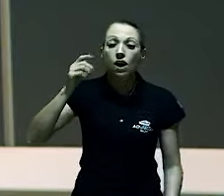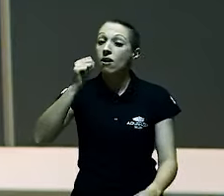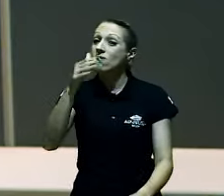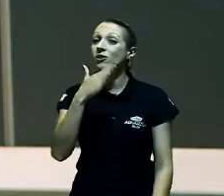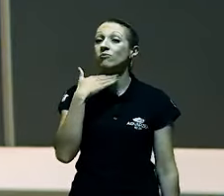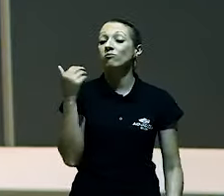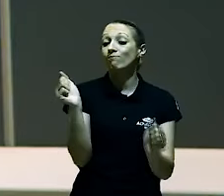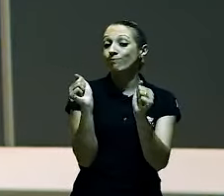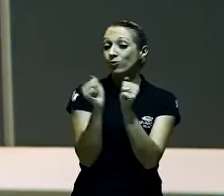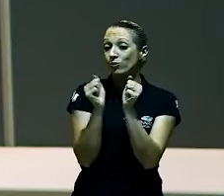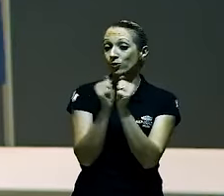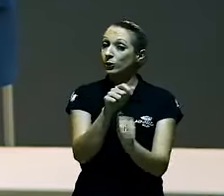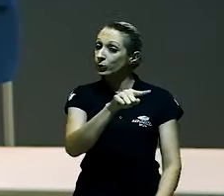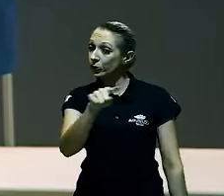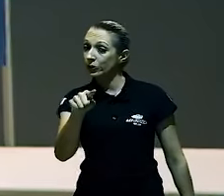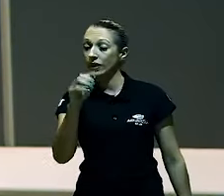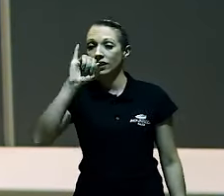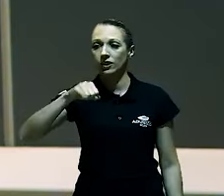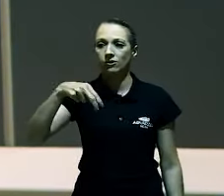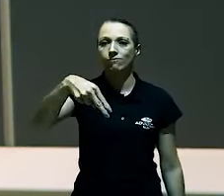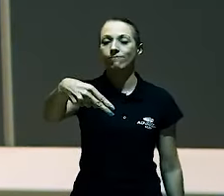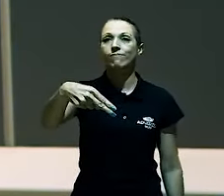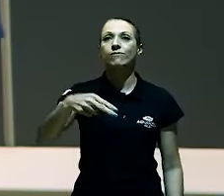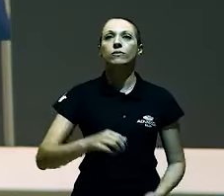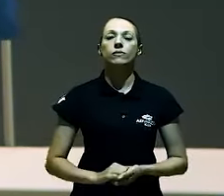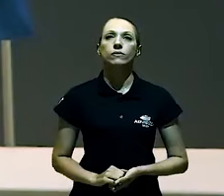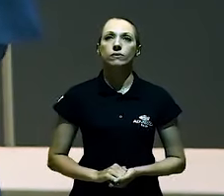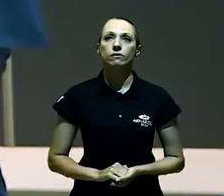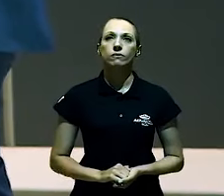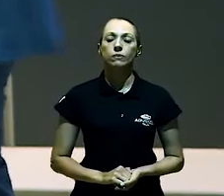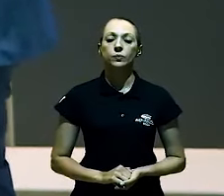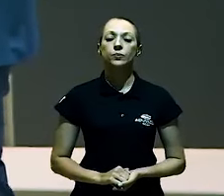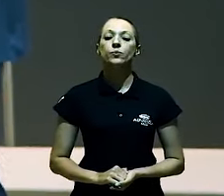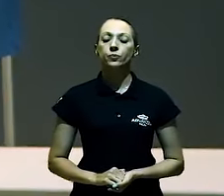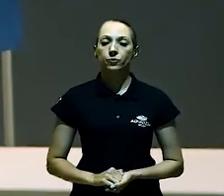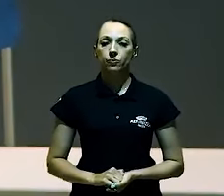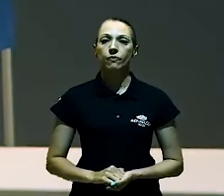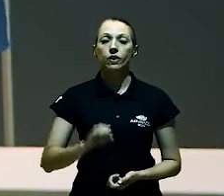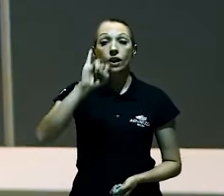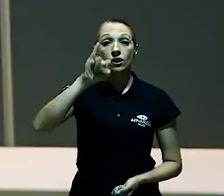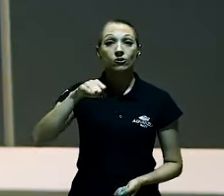ser feito com você? Eu acho que esse foi o golpe mais duro de Deus na vida de Jonas.